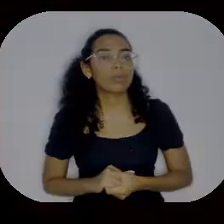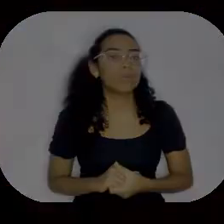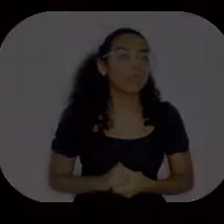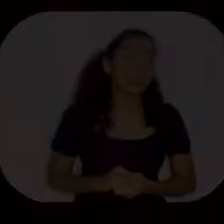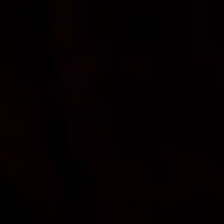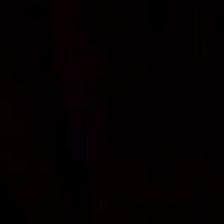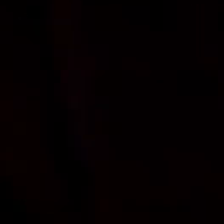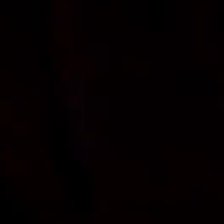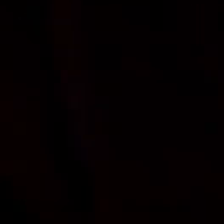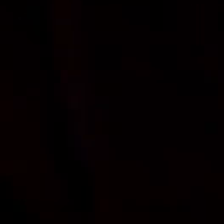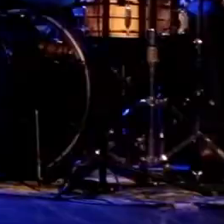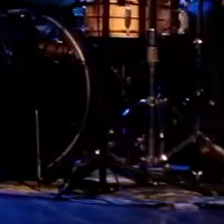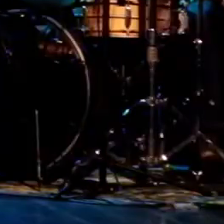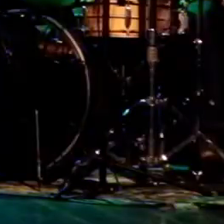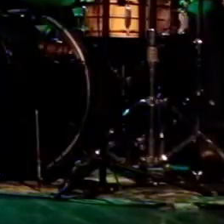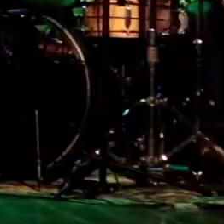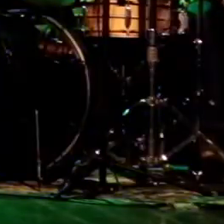amor.